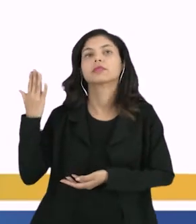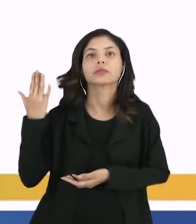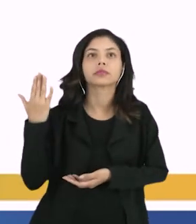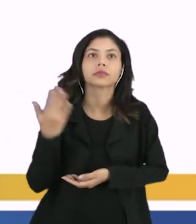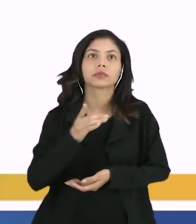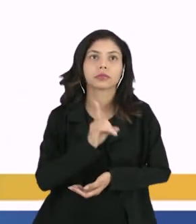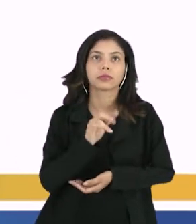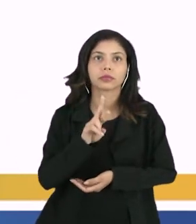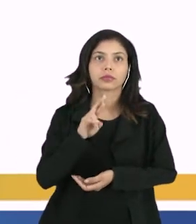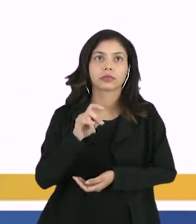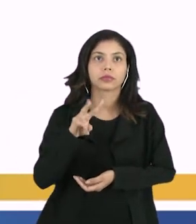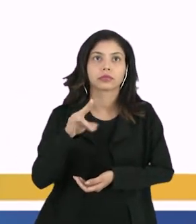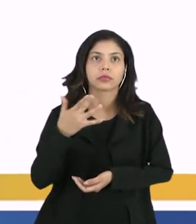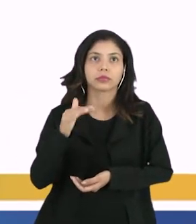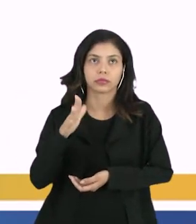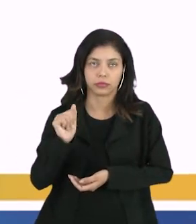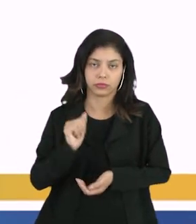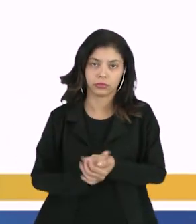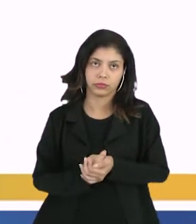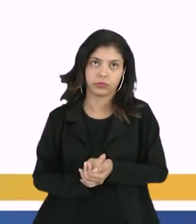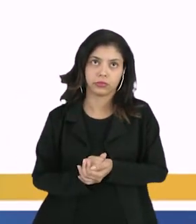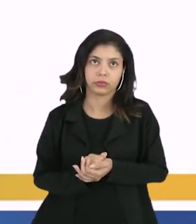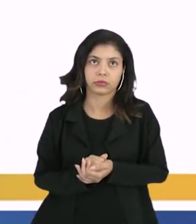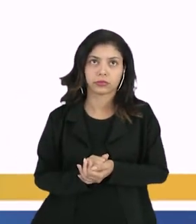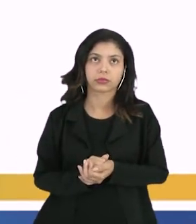da derivação